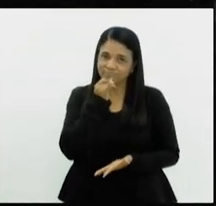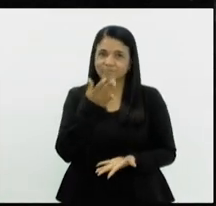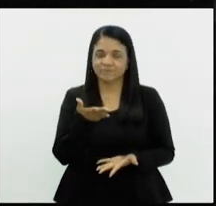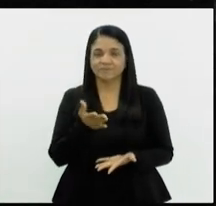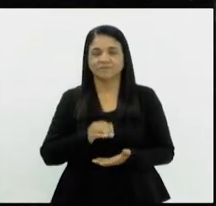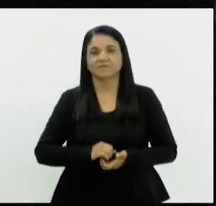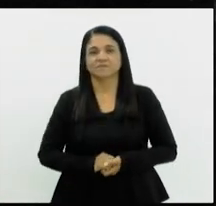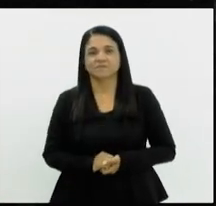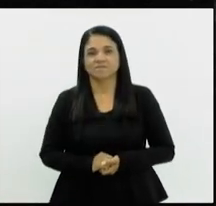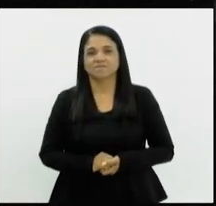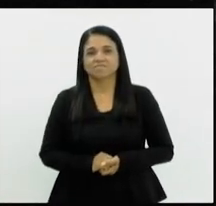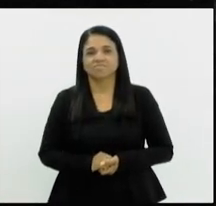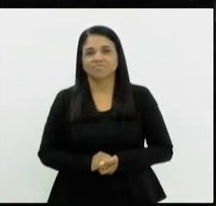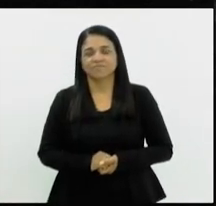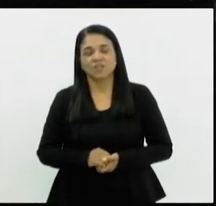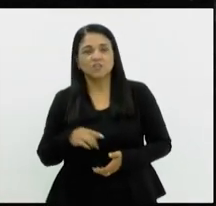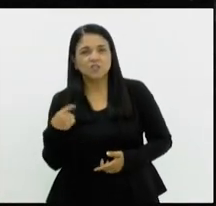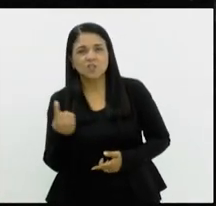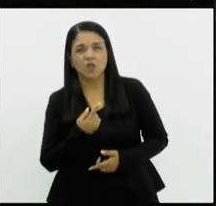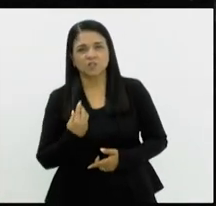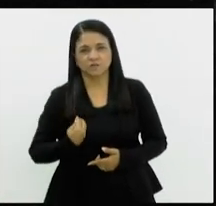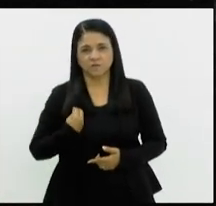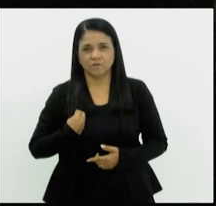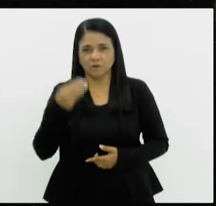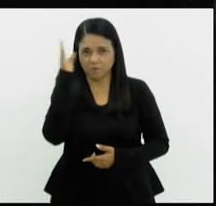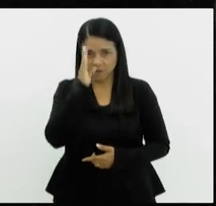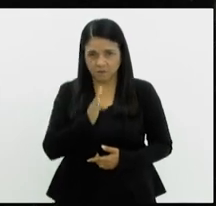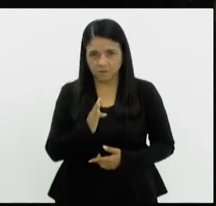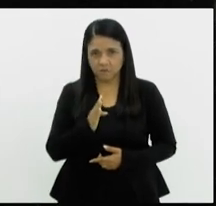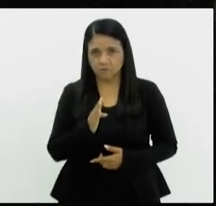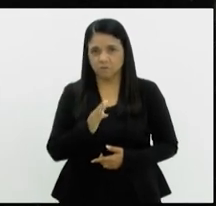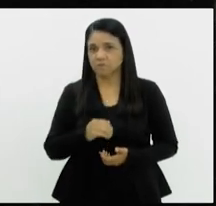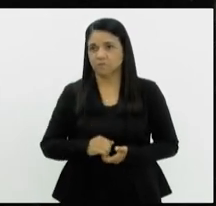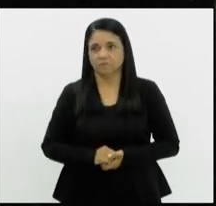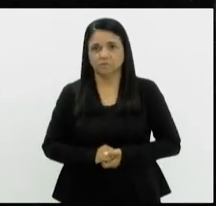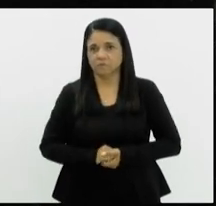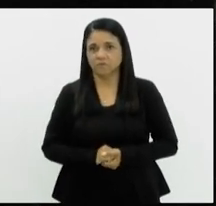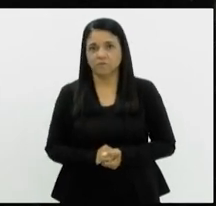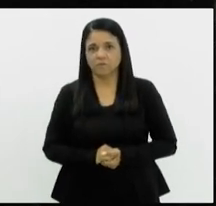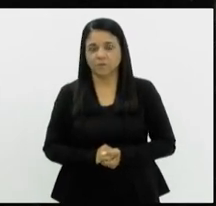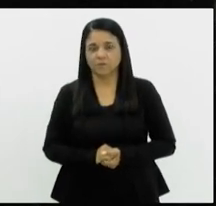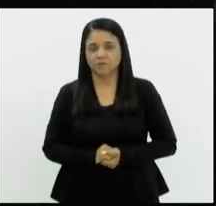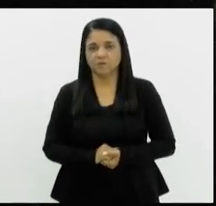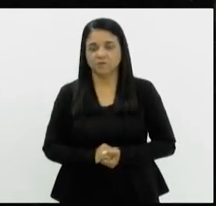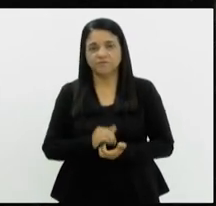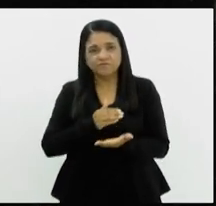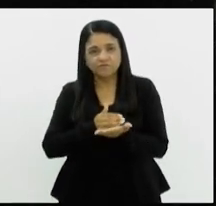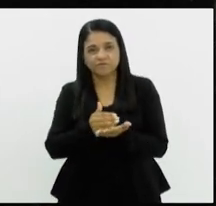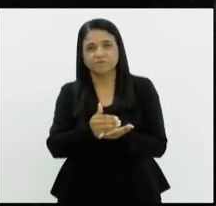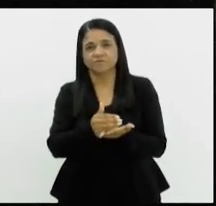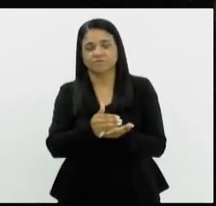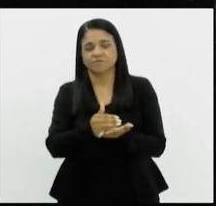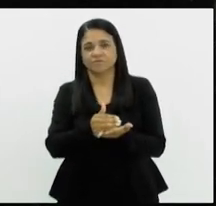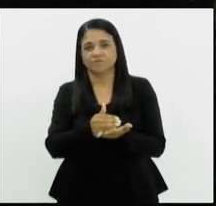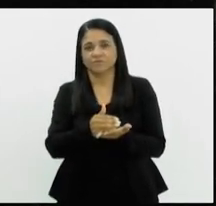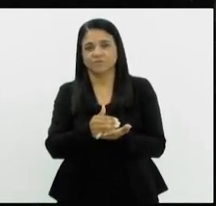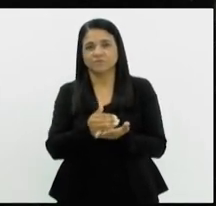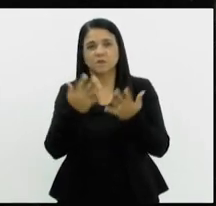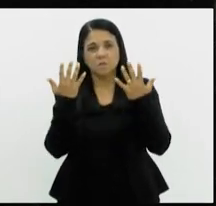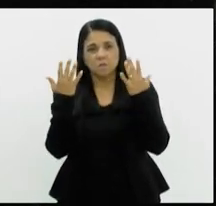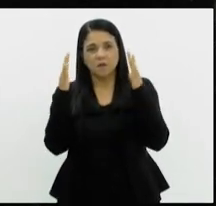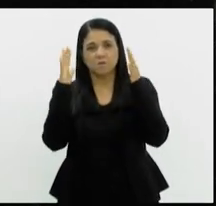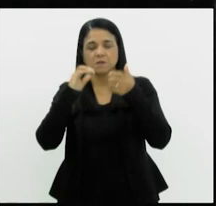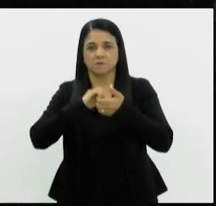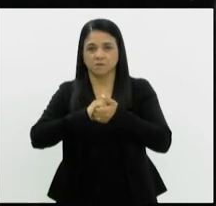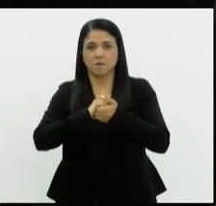de valores que nós estamos vivendo hoje em dia e aí eu inicio aqui parabenizando